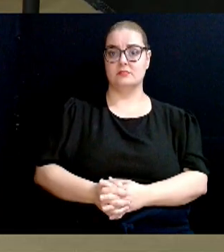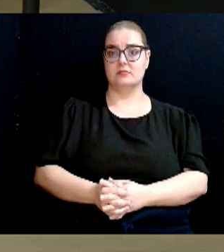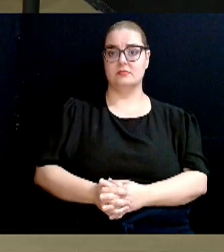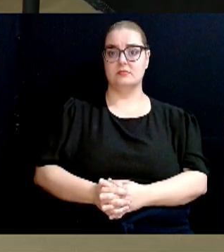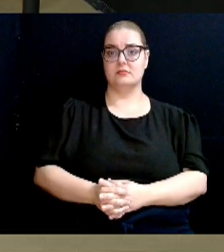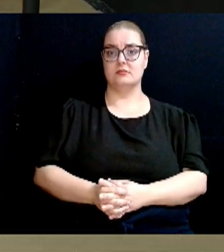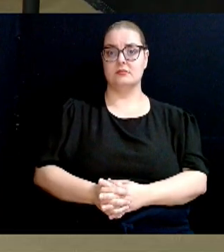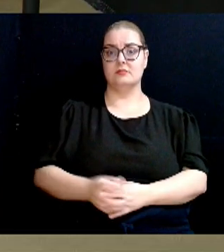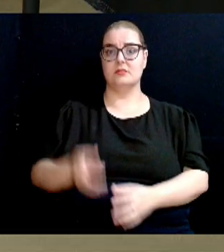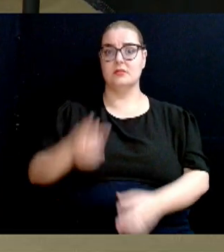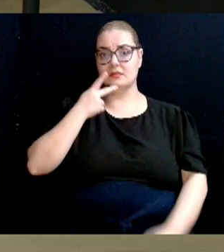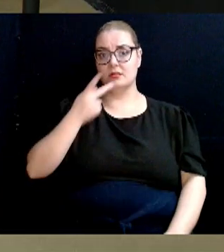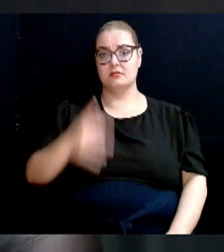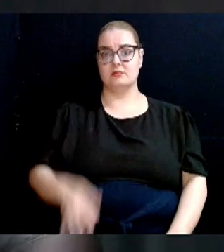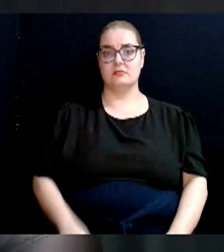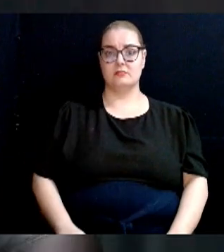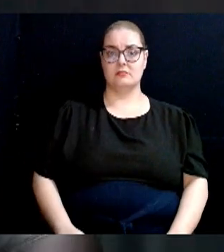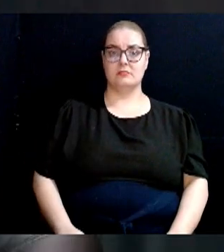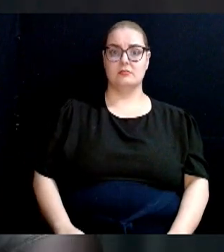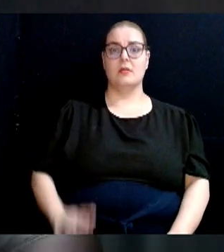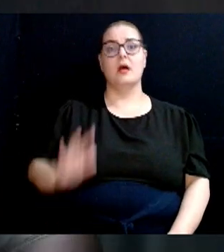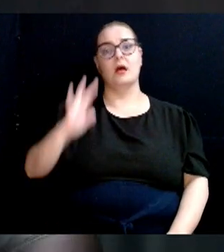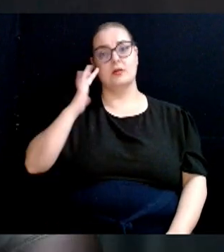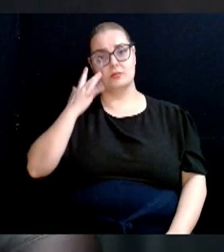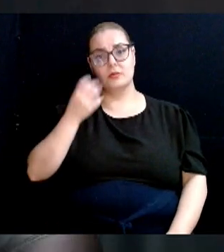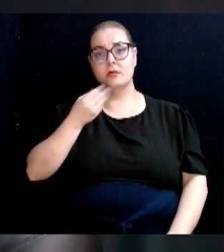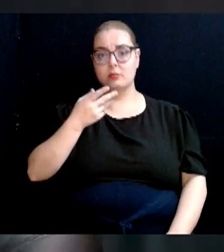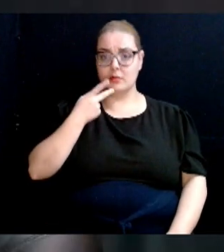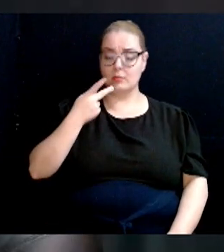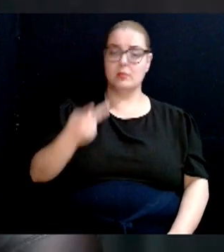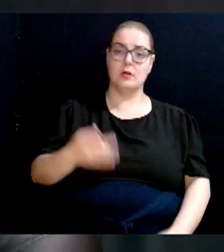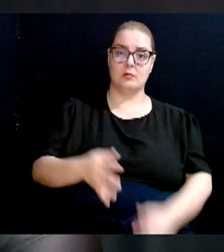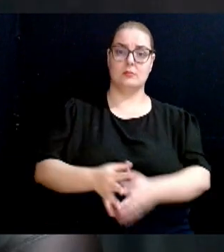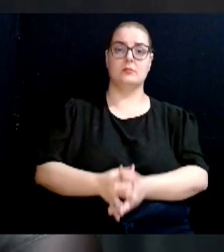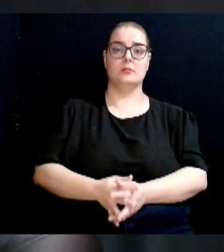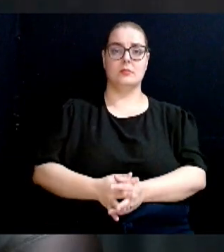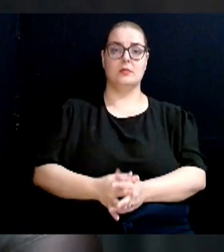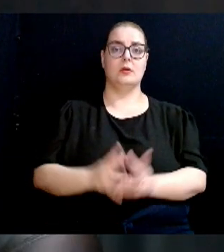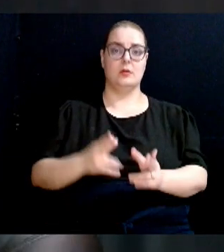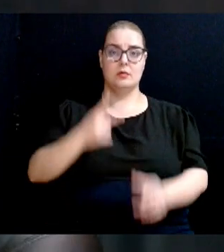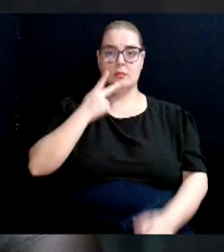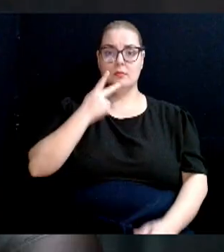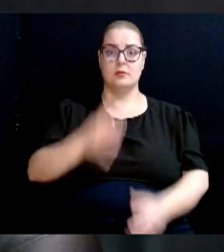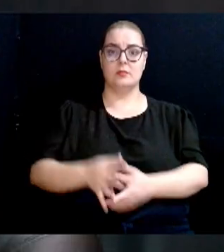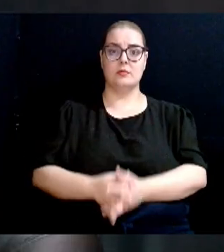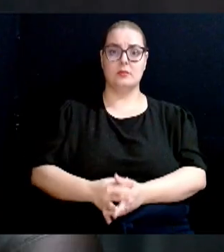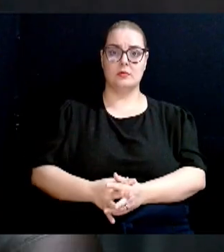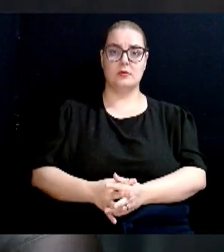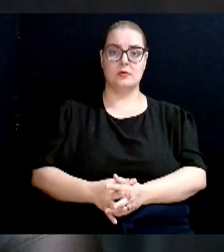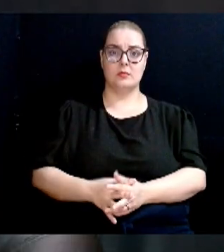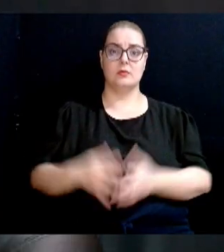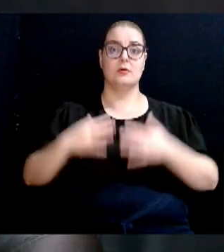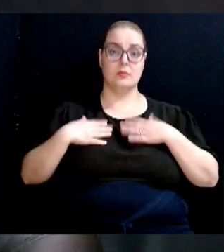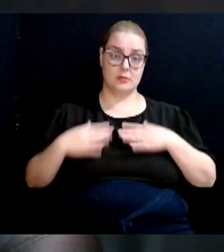Robson? Acho que é um bom questionamento, porque assim, como eu disse, a gente tem um corpo biológico,